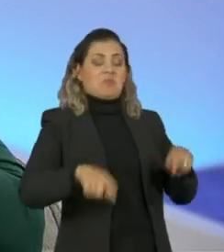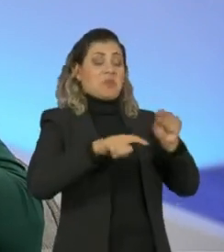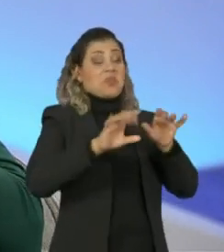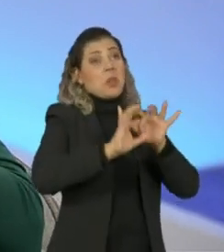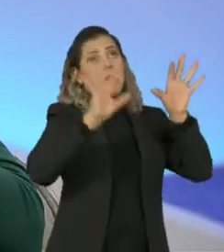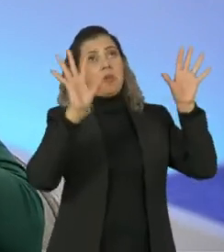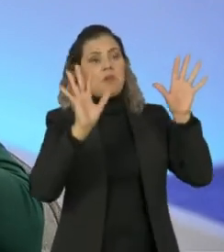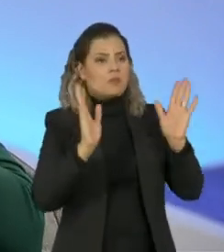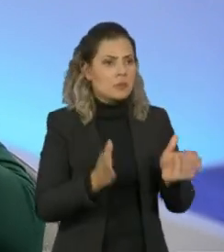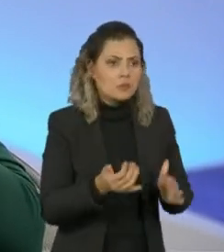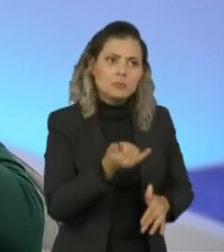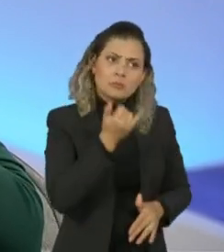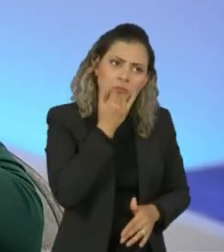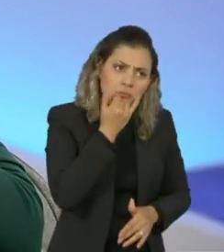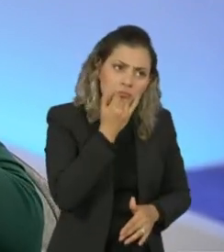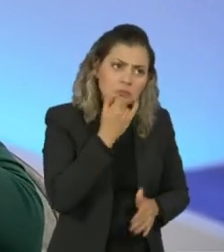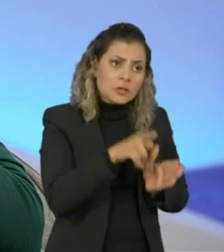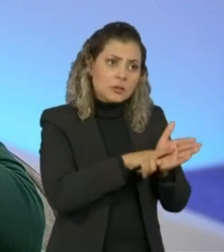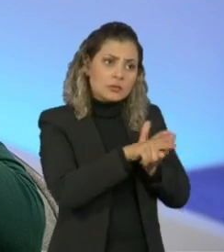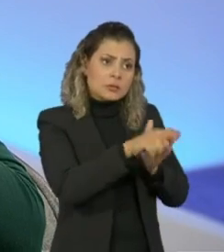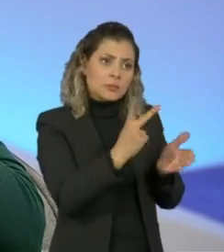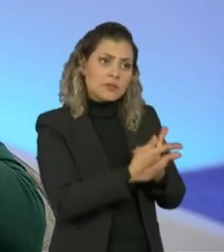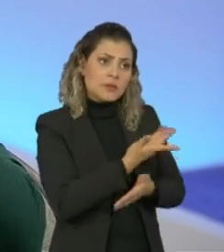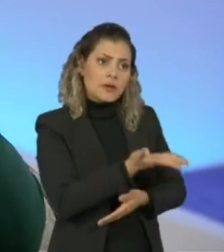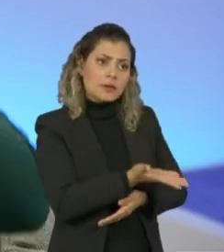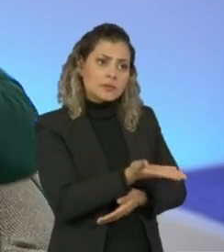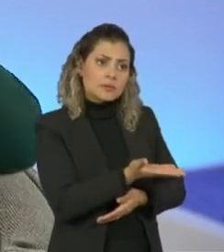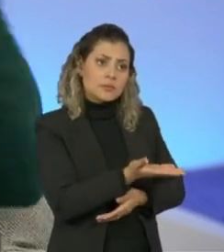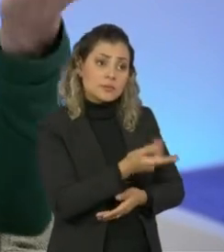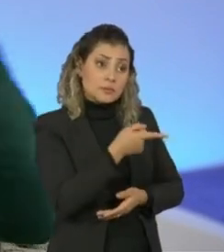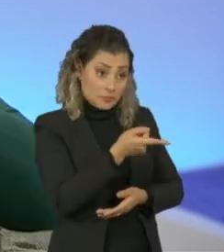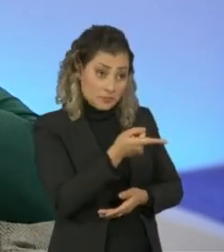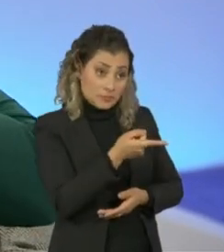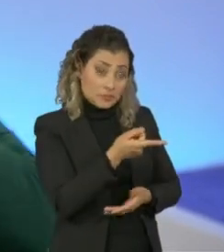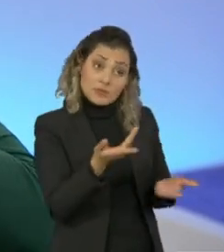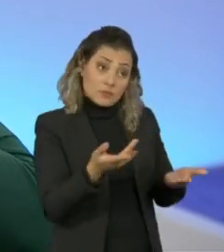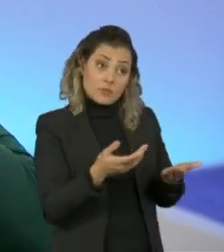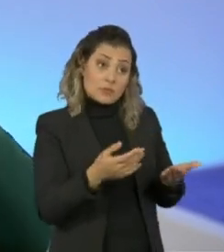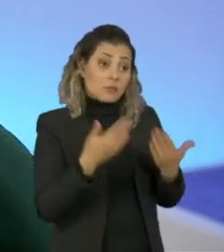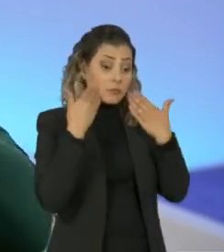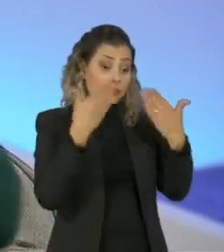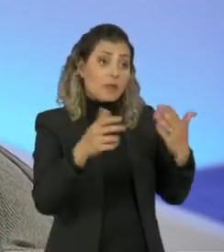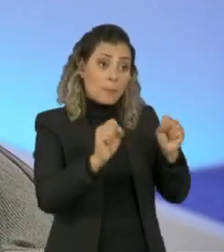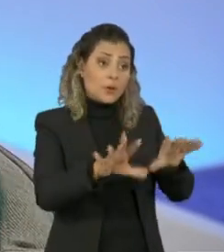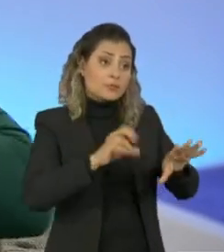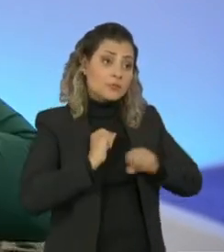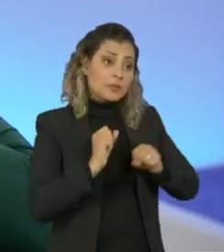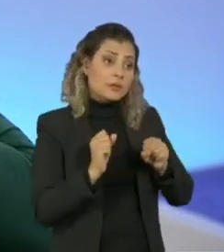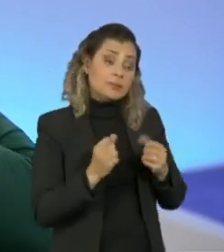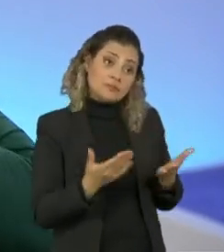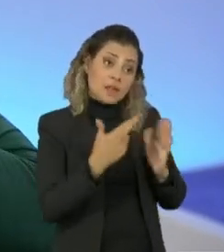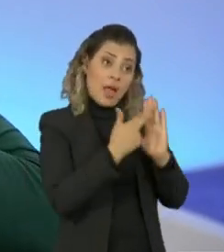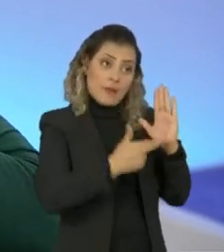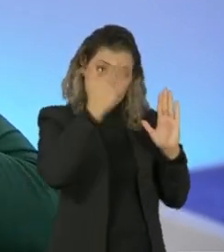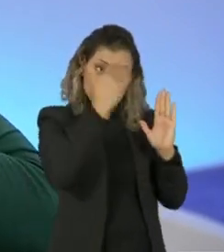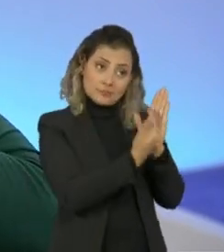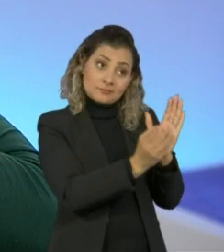social. Ups, mas o teste estava errado, foi um falso positivo. Você está completamente exposto e sem cumprir